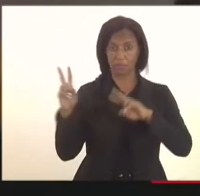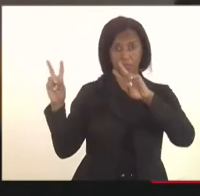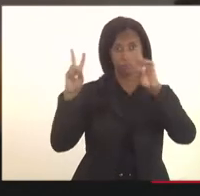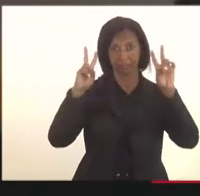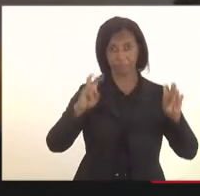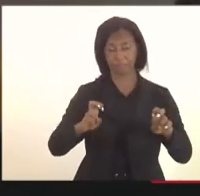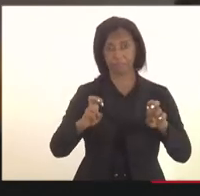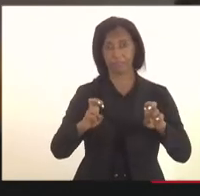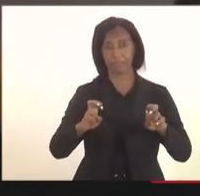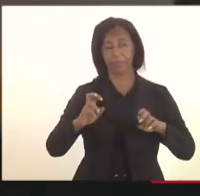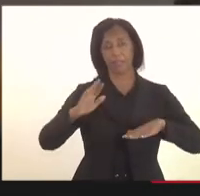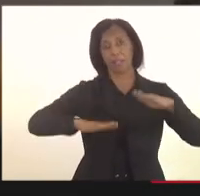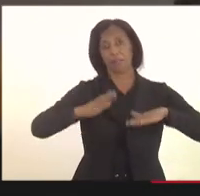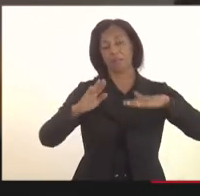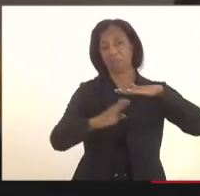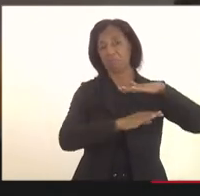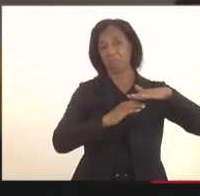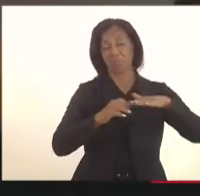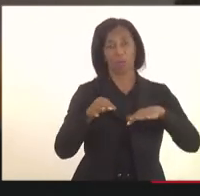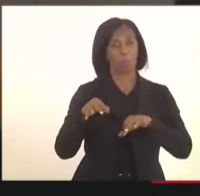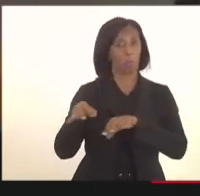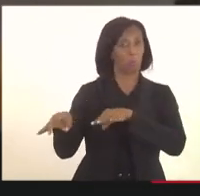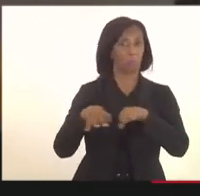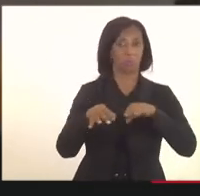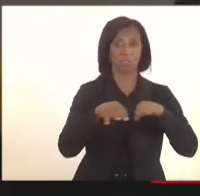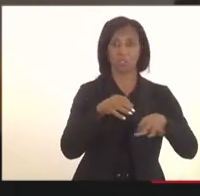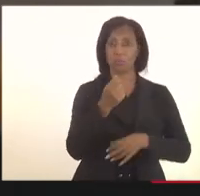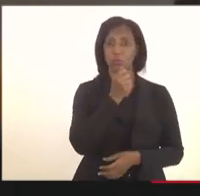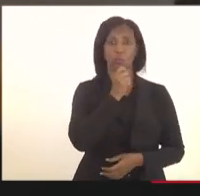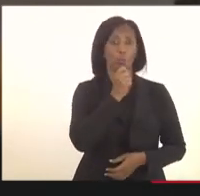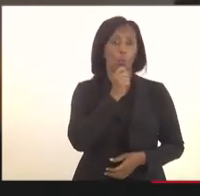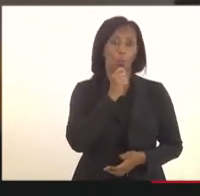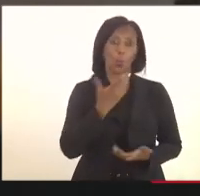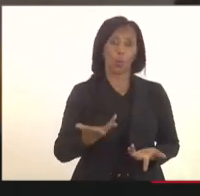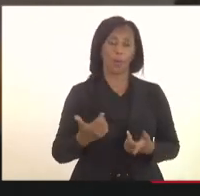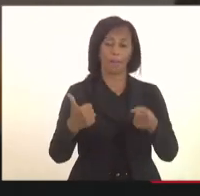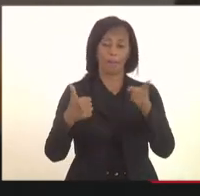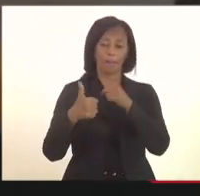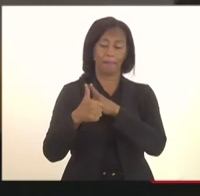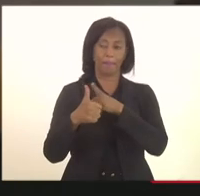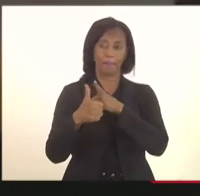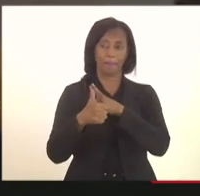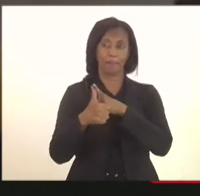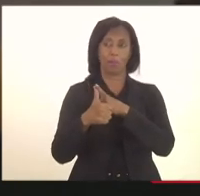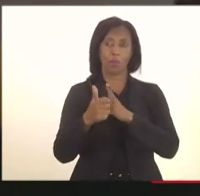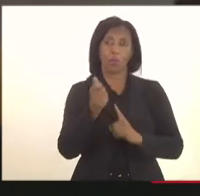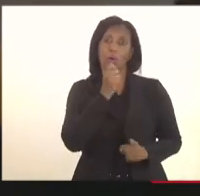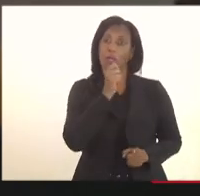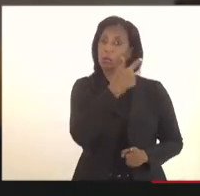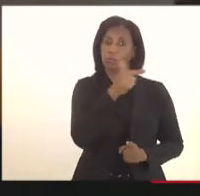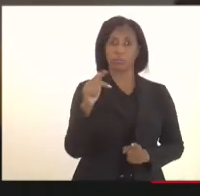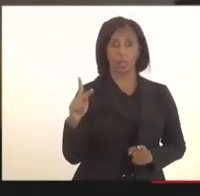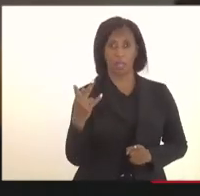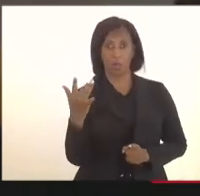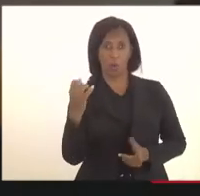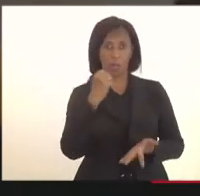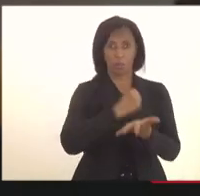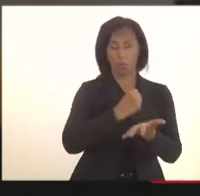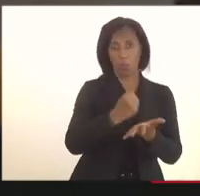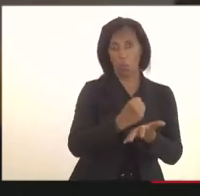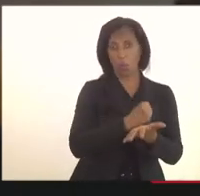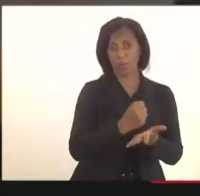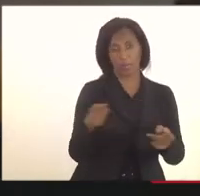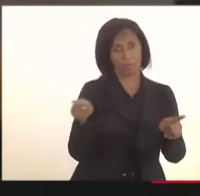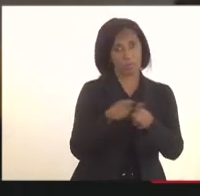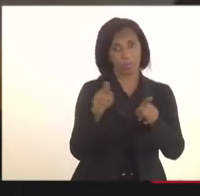da concessionária, não existe nenhum planejamento para utilização disso, primeiro, no nosso caso, porque não existe hélio, e segundo, porque o contrato de concessão, a